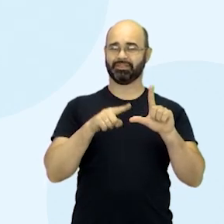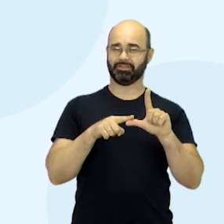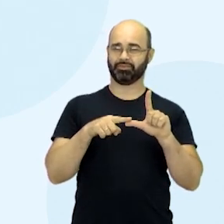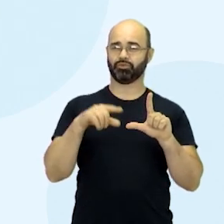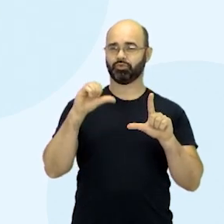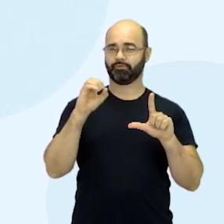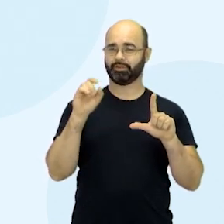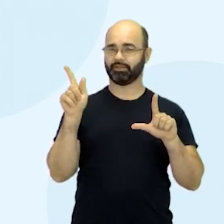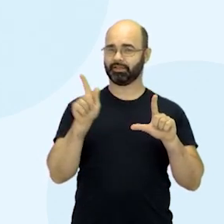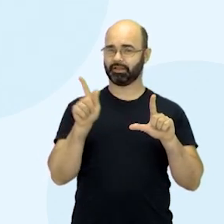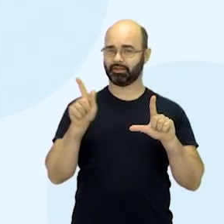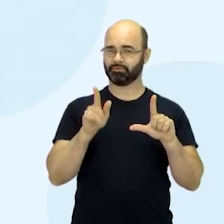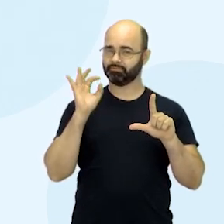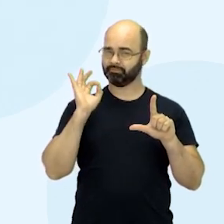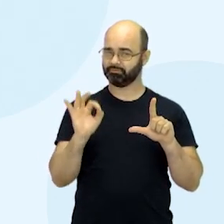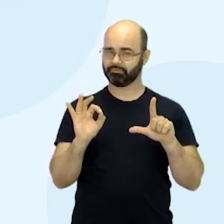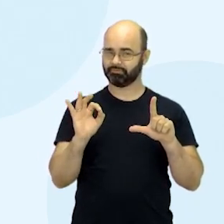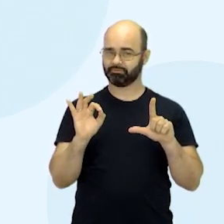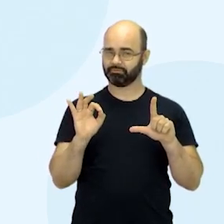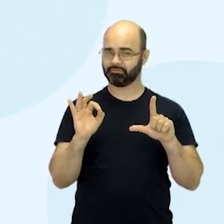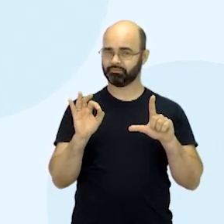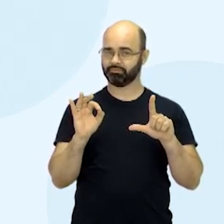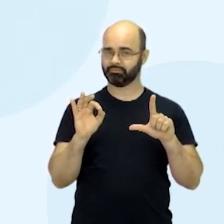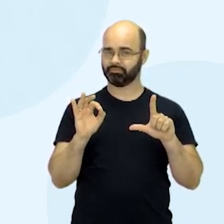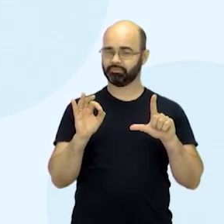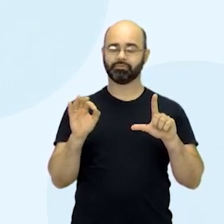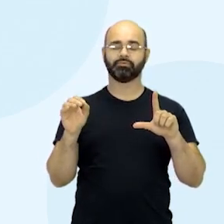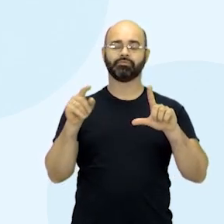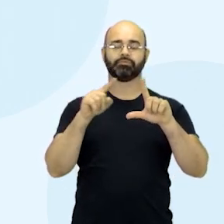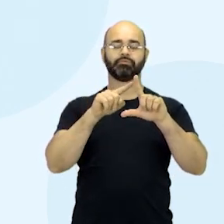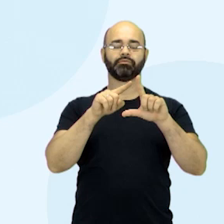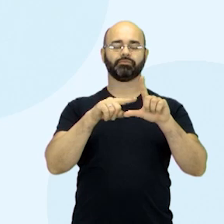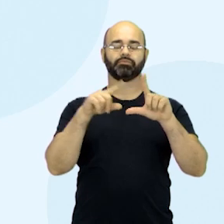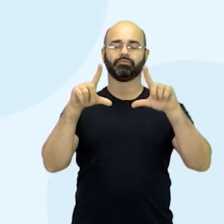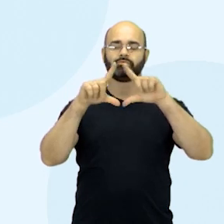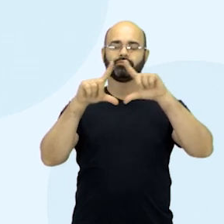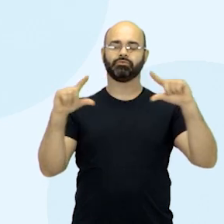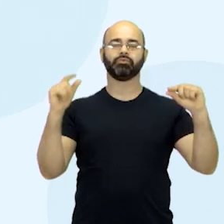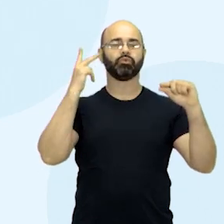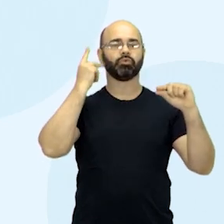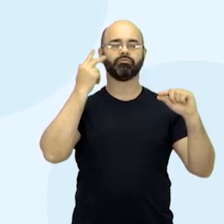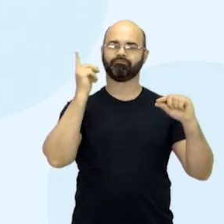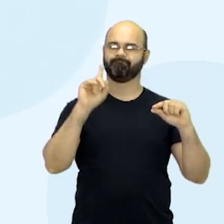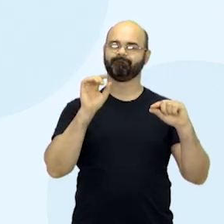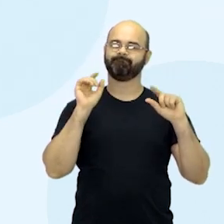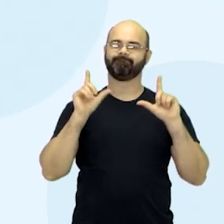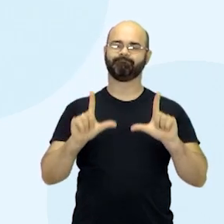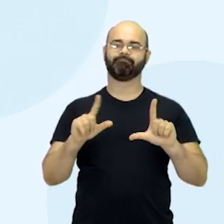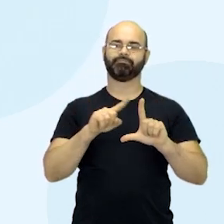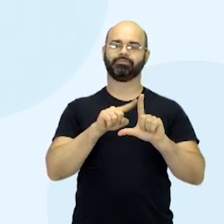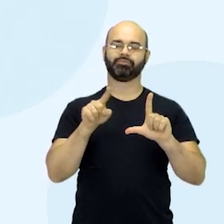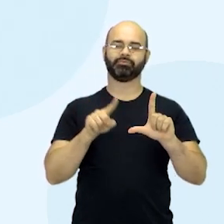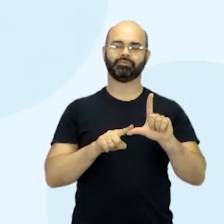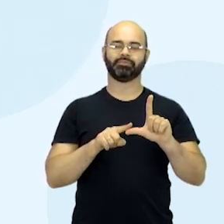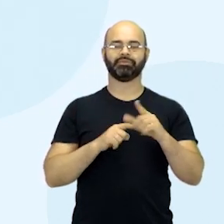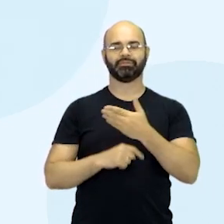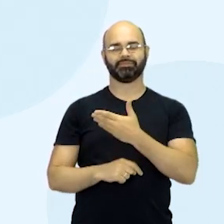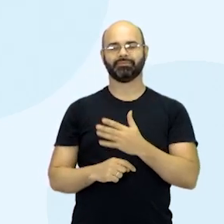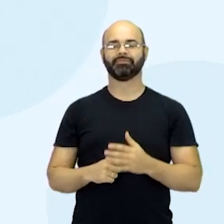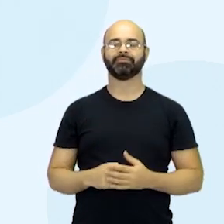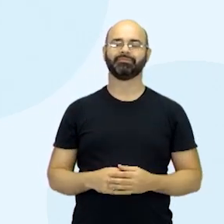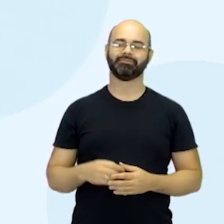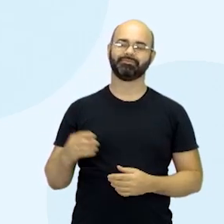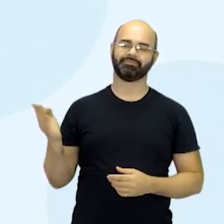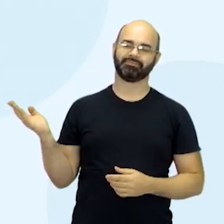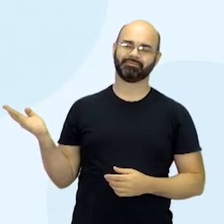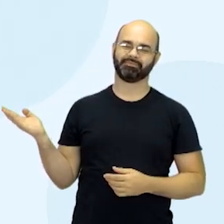de 90 graus, né? Ele não pode ser um losango comum, né? Ele tem que ser um quadrado, tá? Então, vamos lá, subindo a resposta, ó lá. O